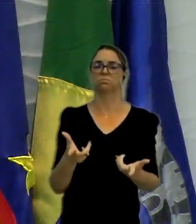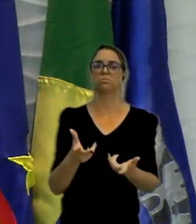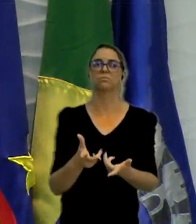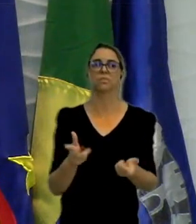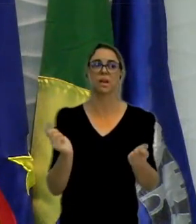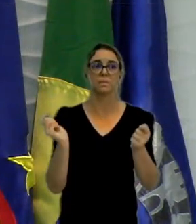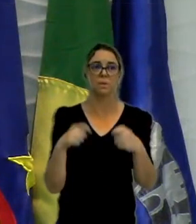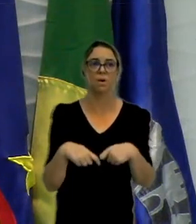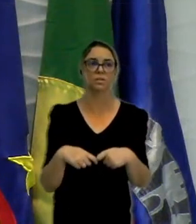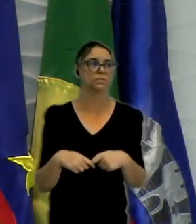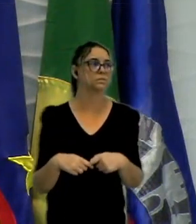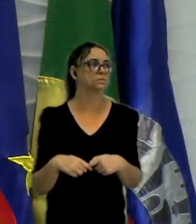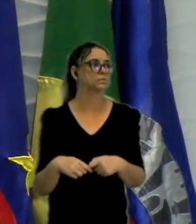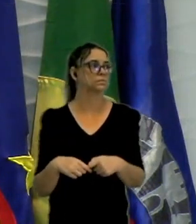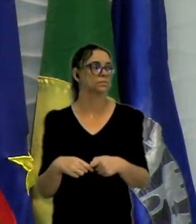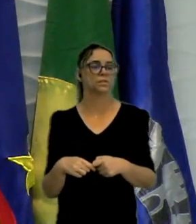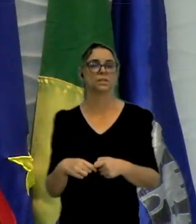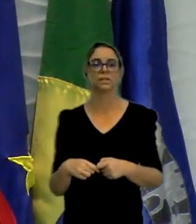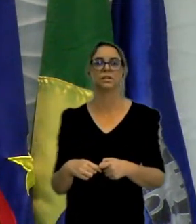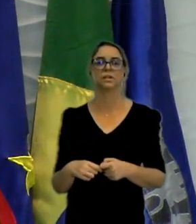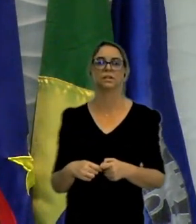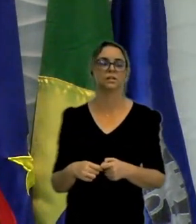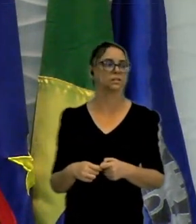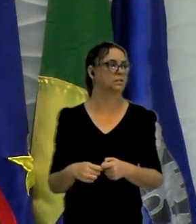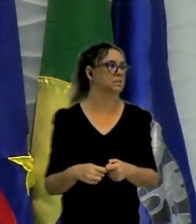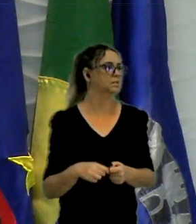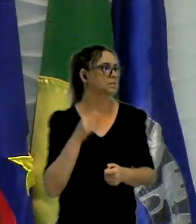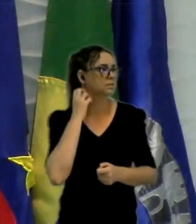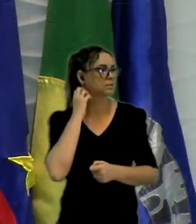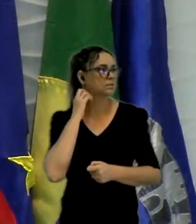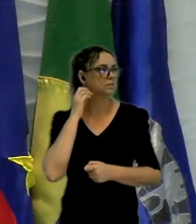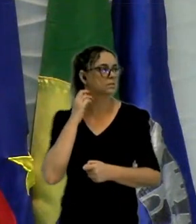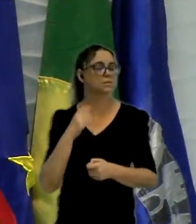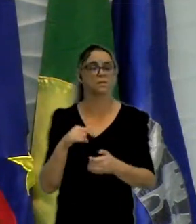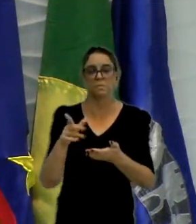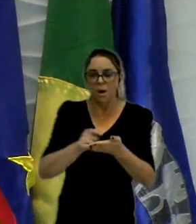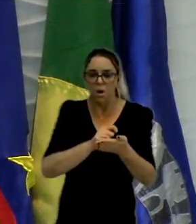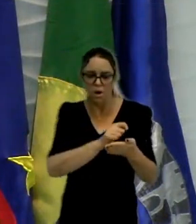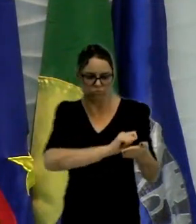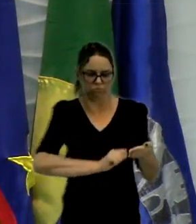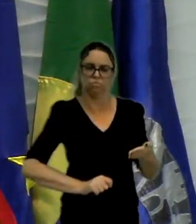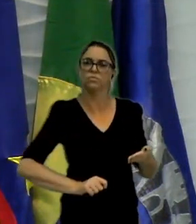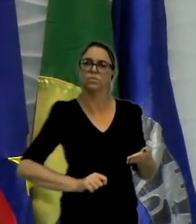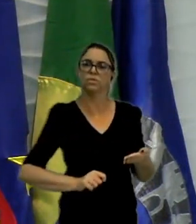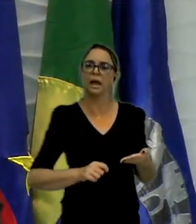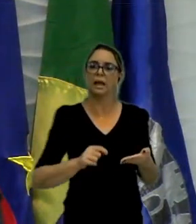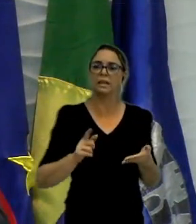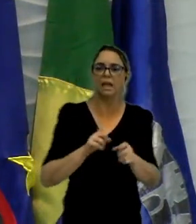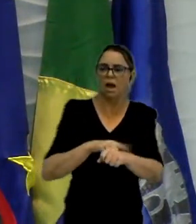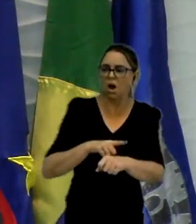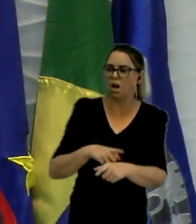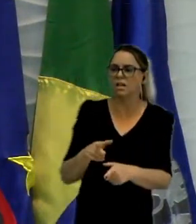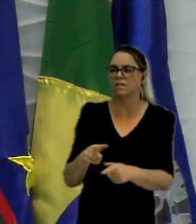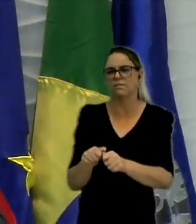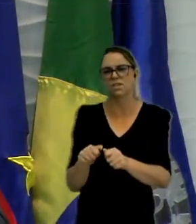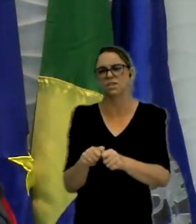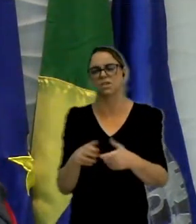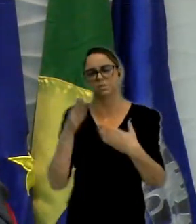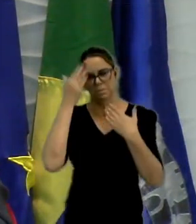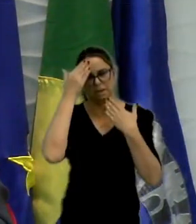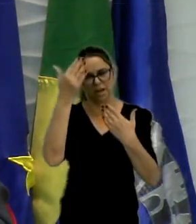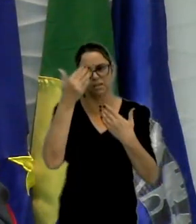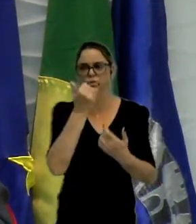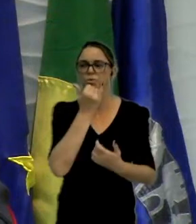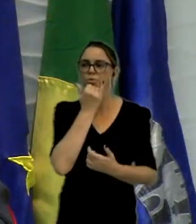pode? Não, mas aí a gente pegou as assinaturas do pessoal, tá tudo direitinho lá, tá, quando chegar lá na hora, tá sendo feito. Muito obrigado,